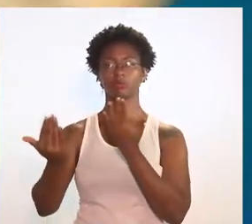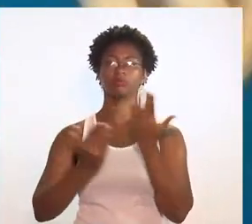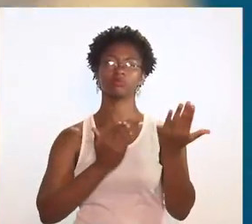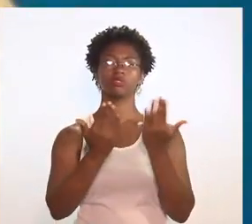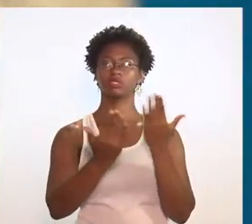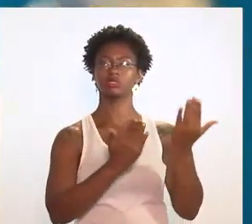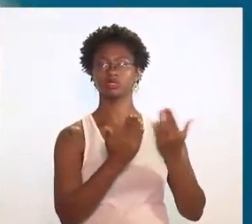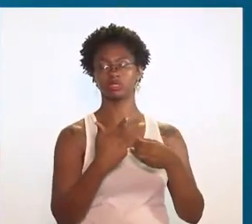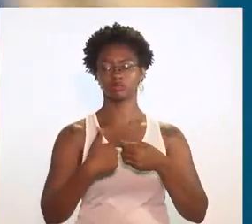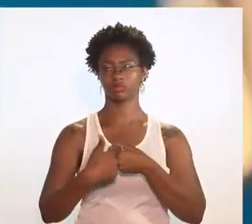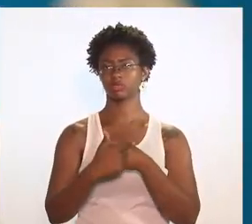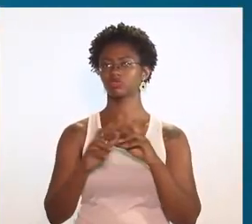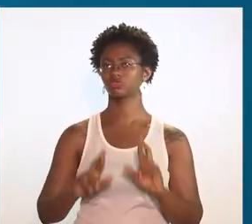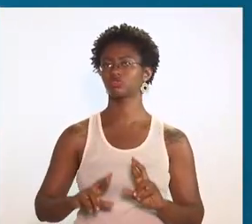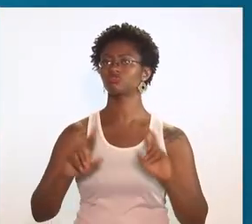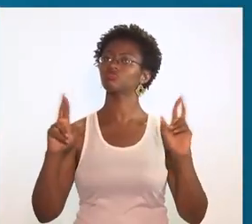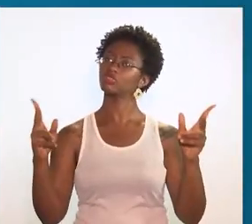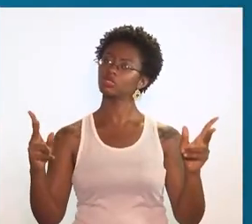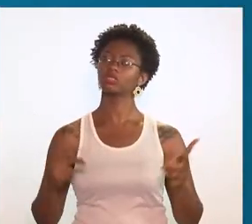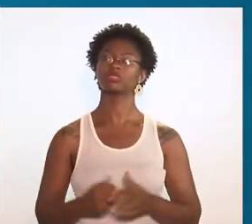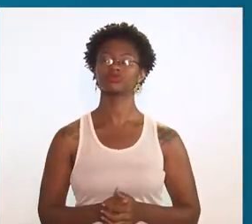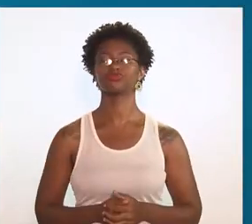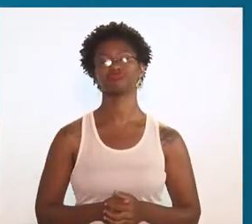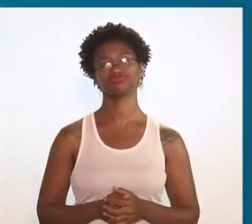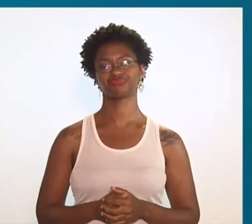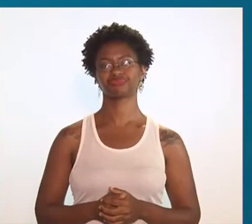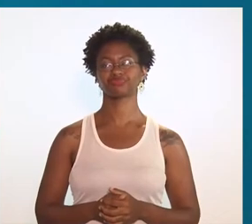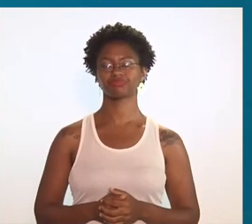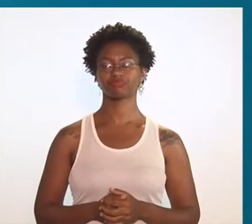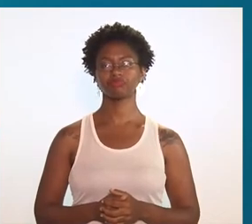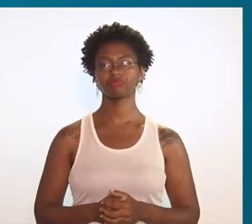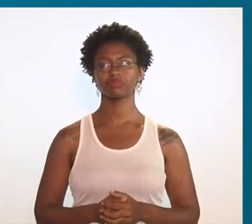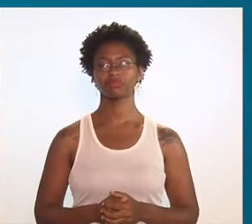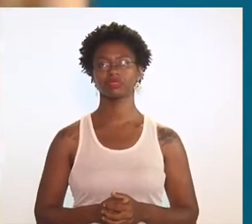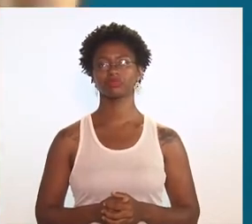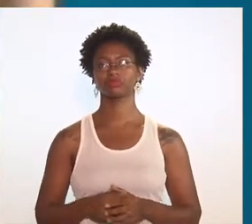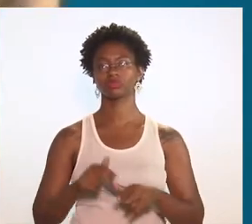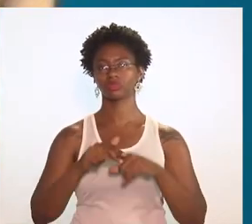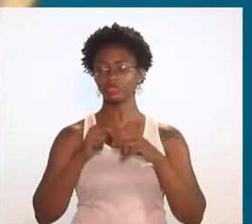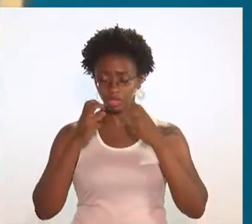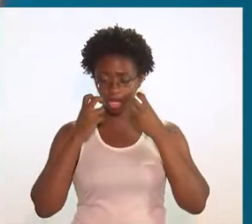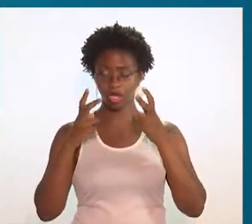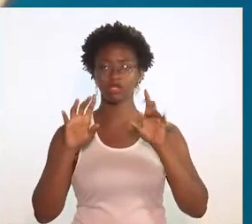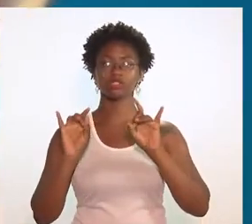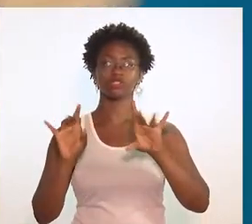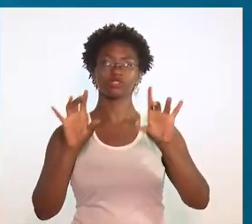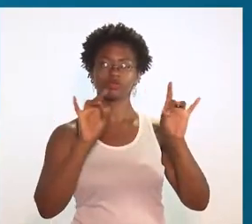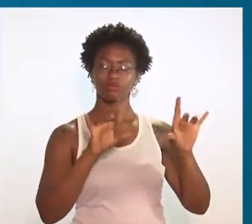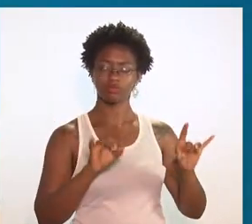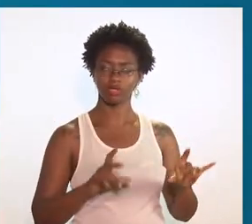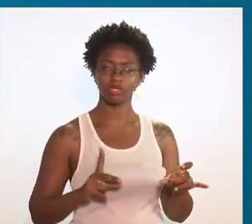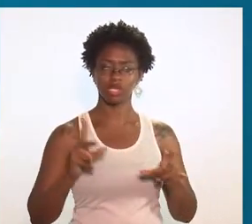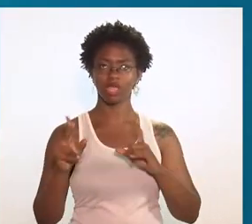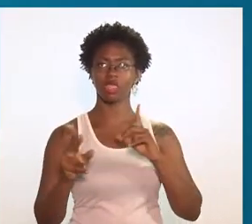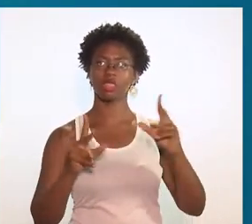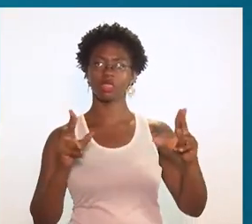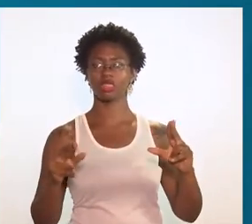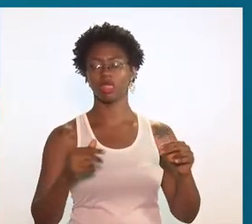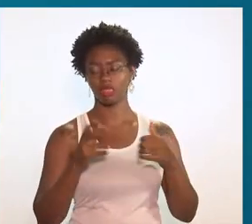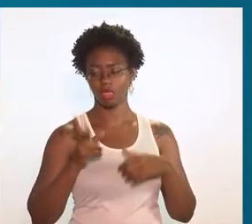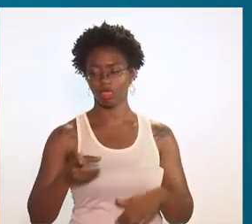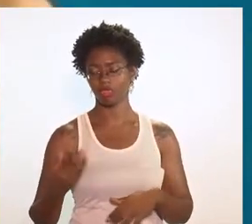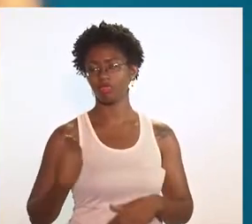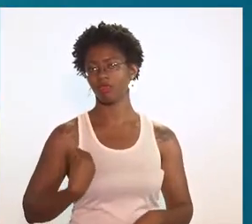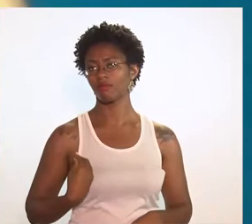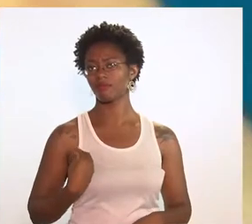e permitem comparações entre municípios diferentes, né, uma vez que eles olham de forma específica e recortada